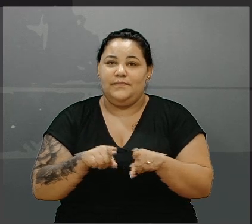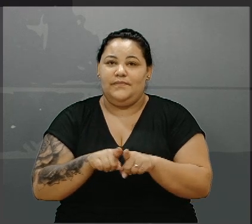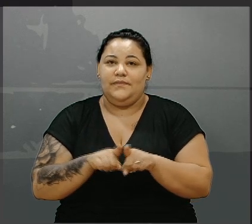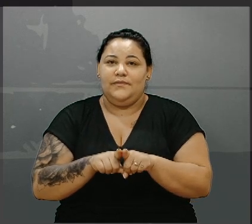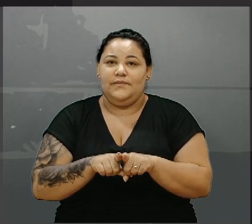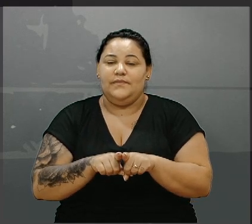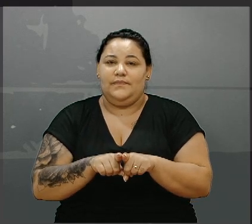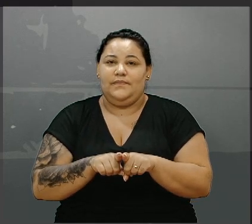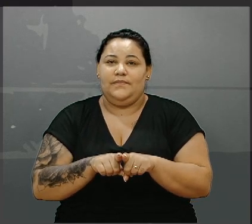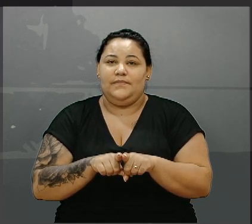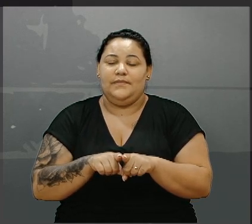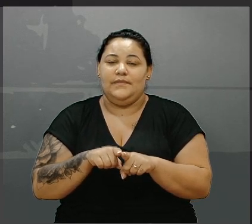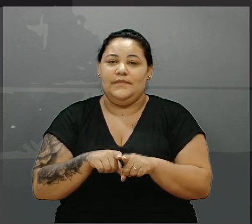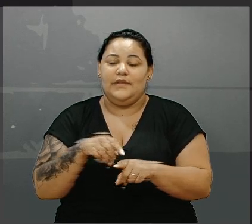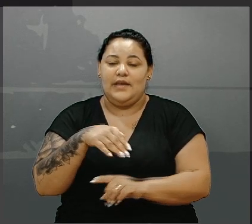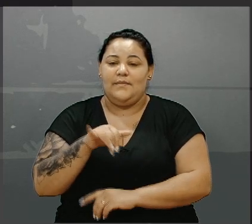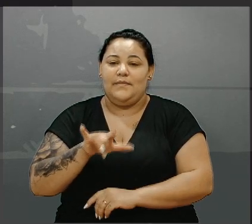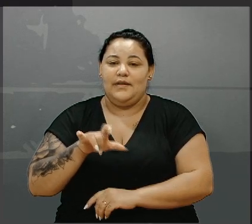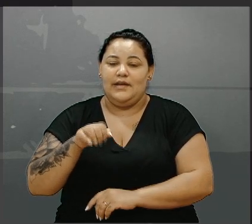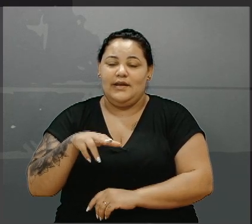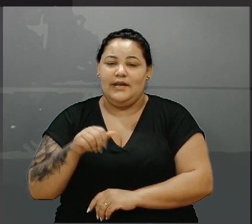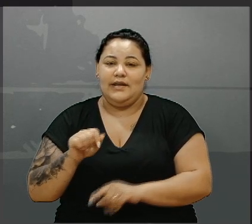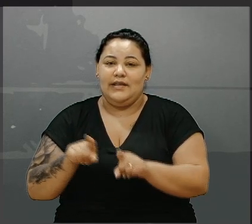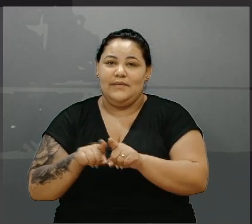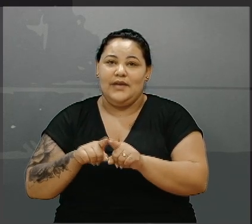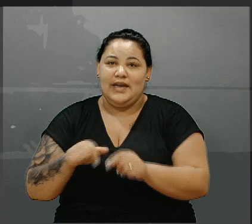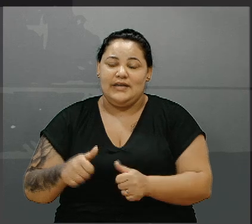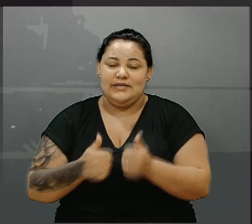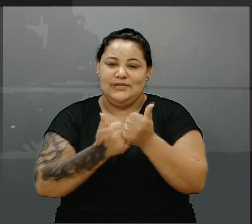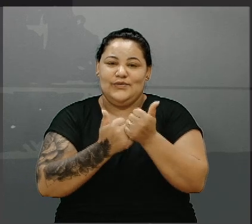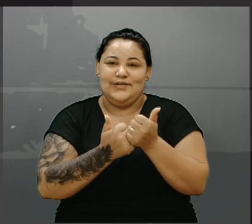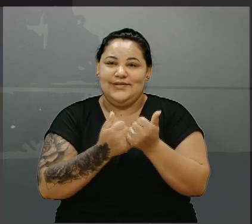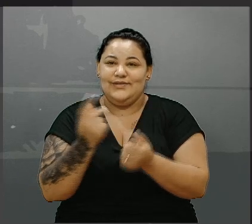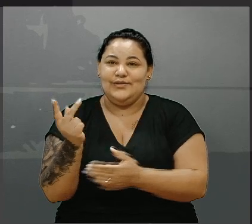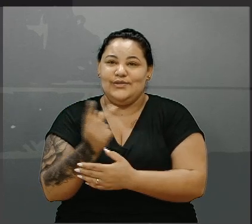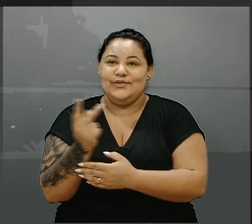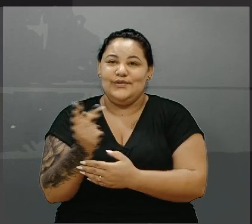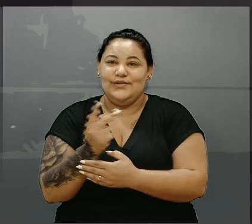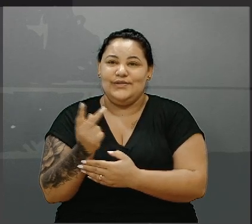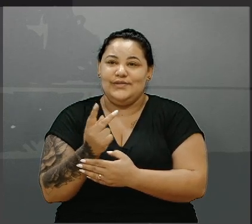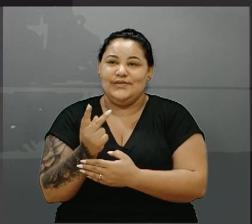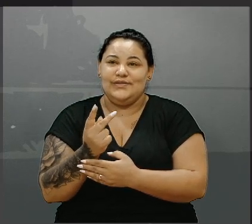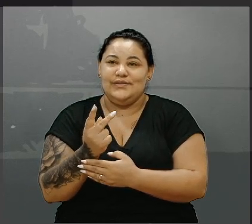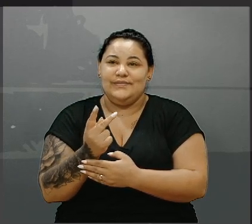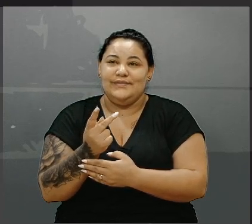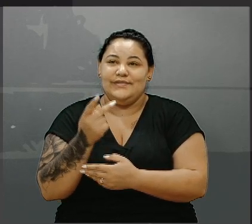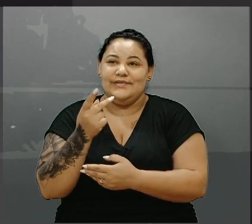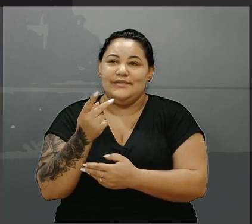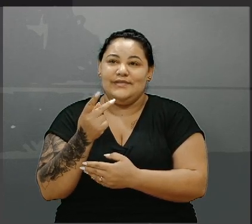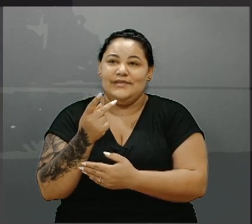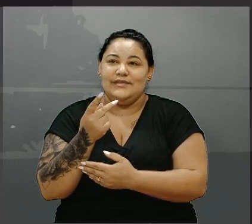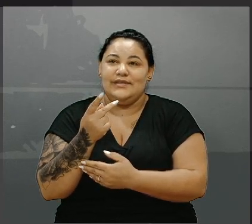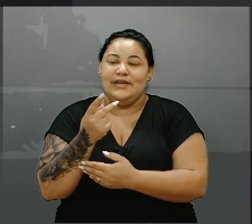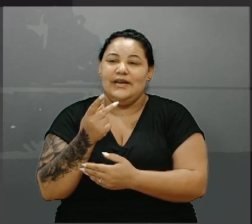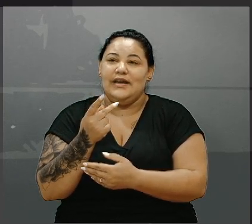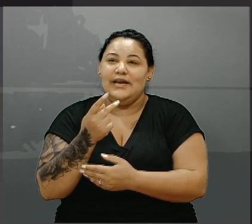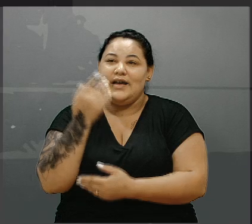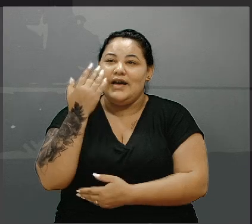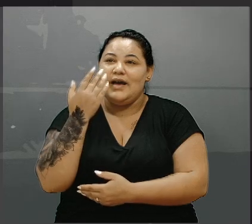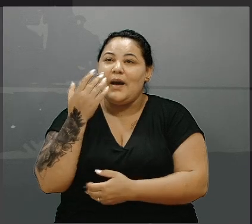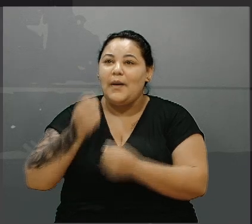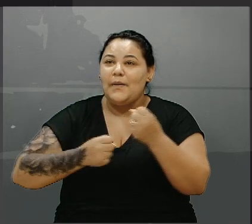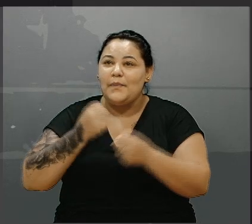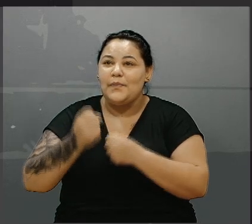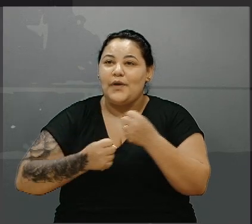PSDB, e a Milena, que é minha assessora do gabinete, os dois aí numa das tantas provas que a gente participou, que essa foi a